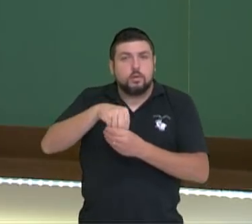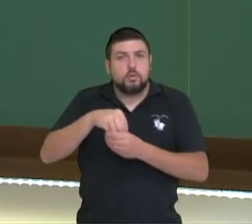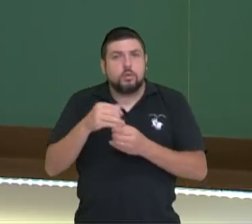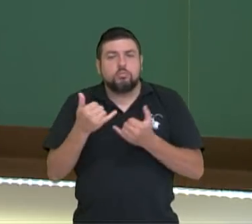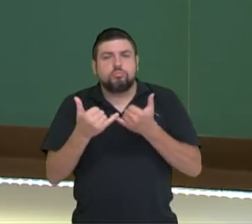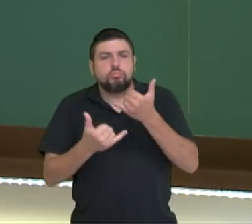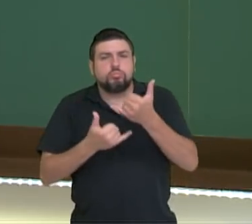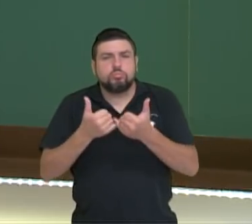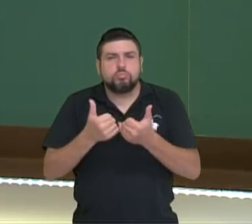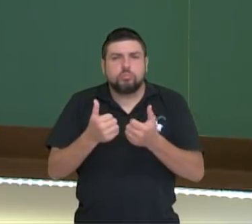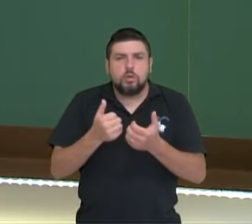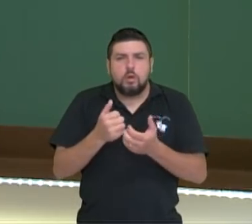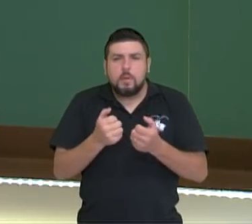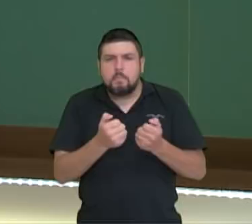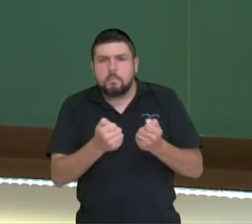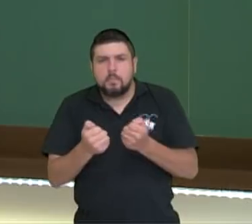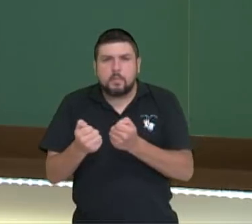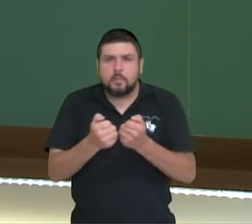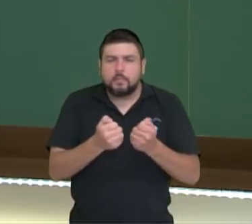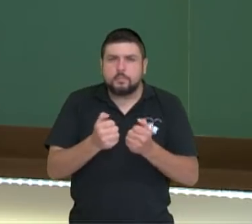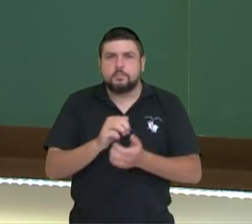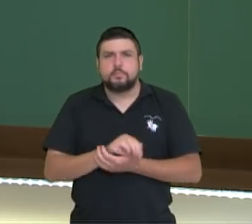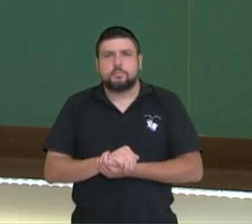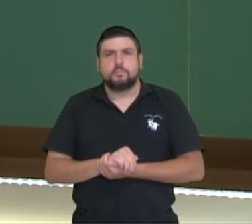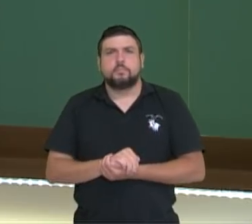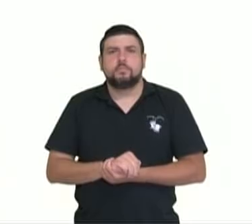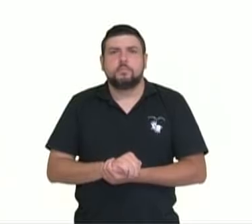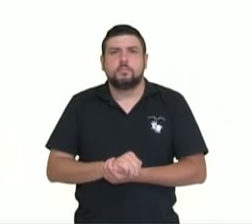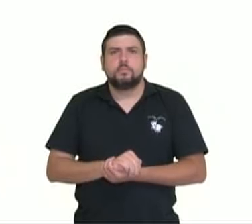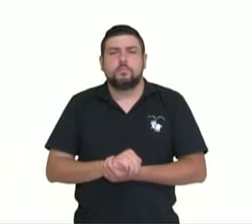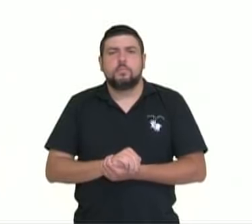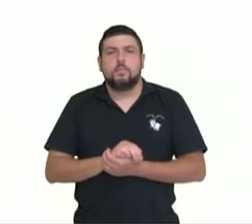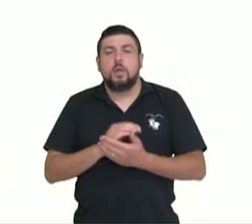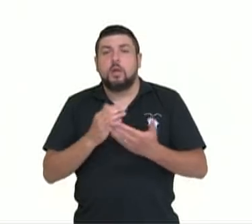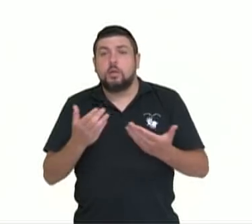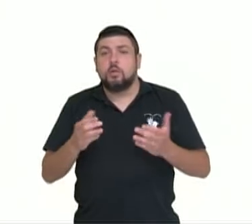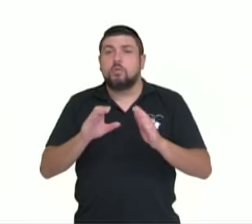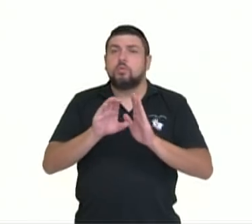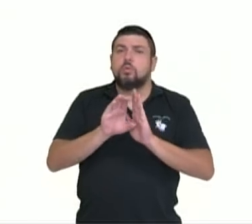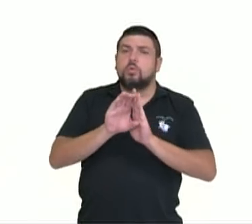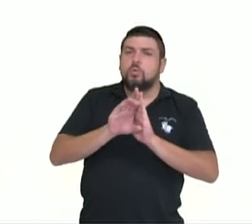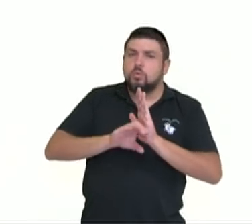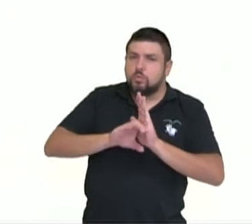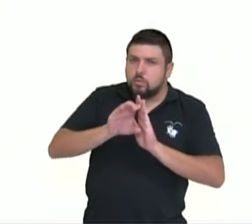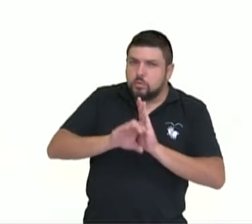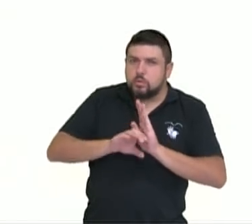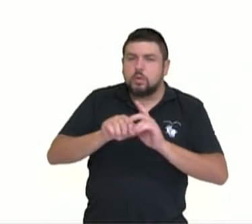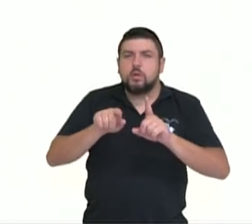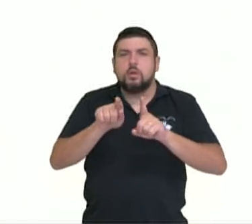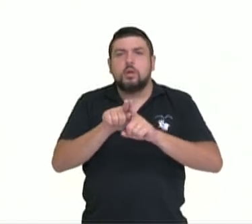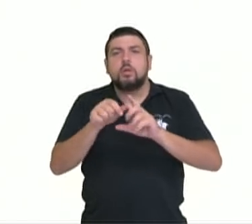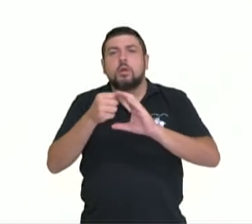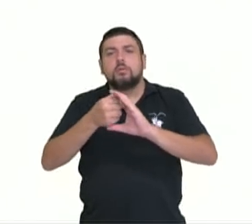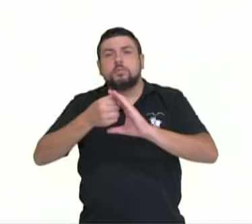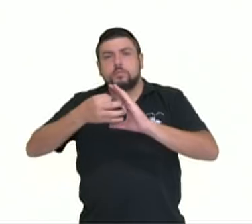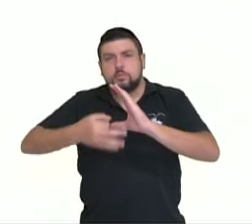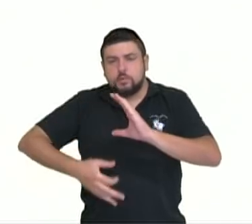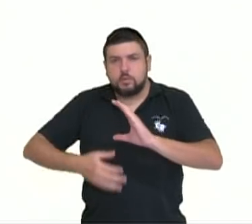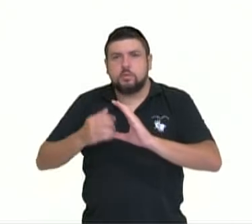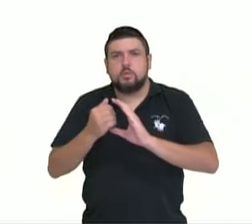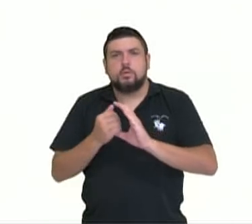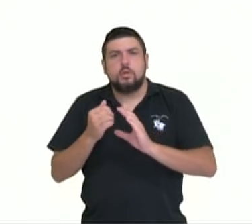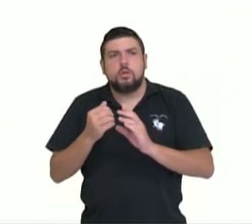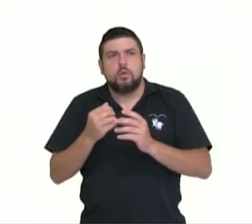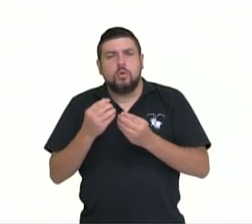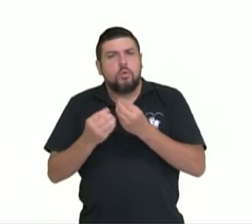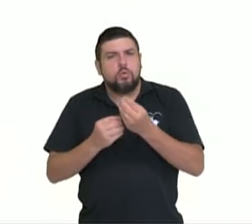conteúdo que nós estamos tratando. Então a gente vai falar do conceito, das características e dos jogos populares que nós encontramos